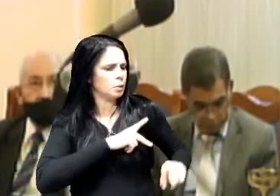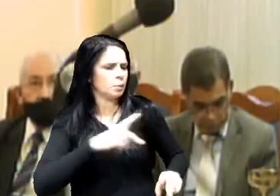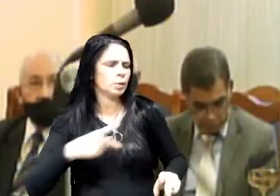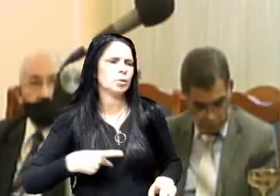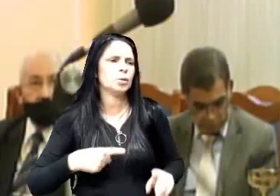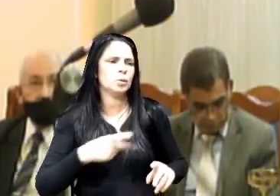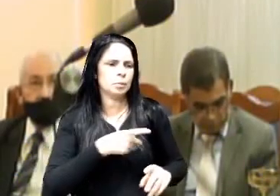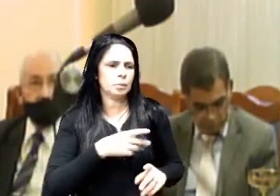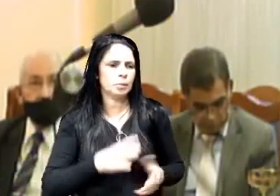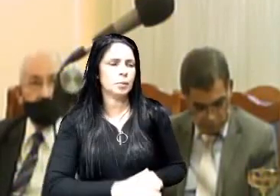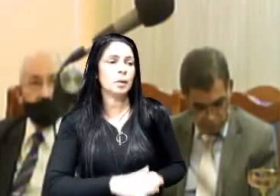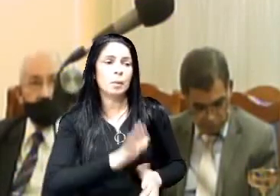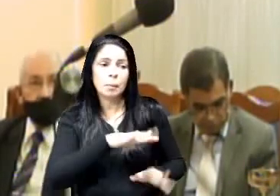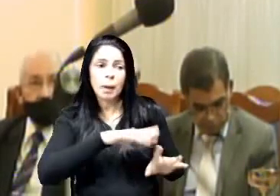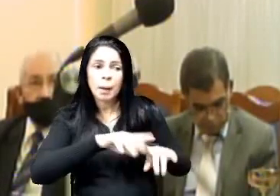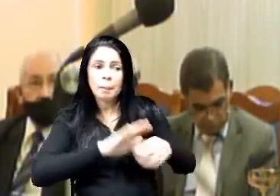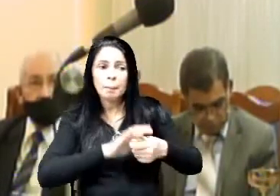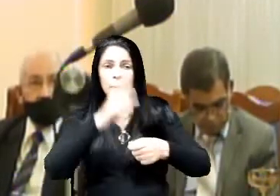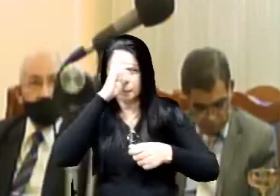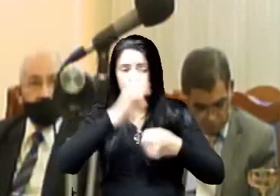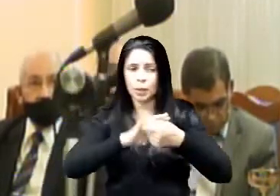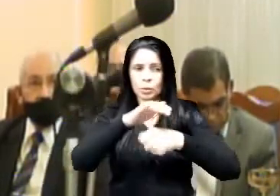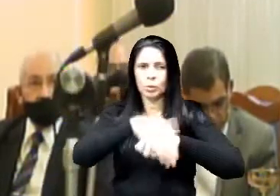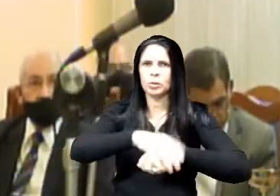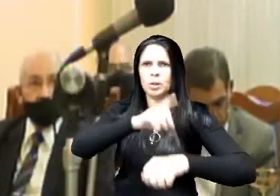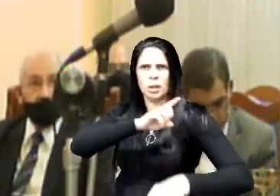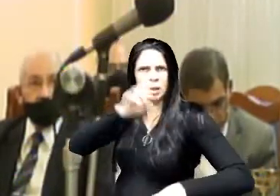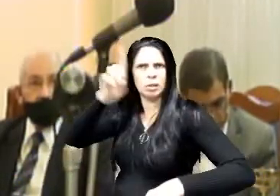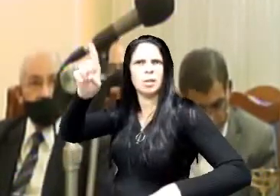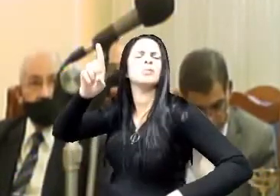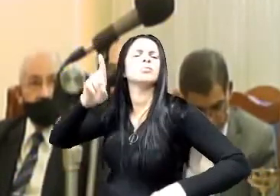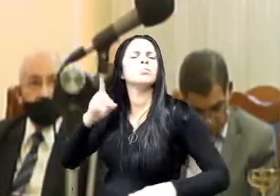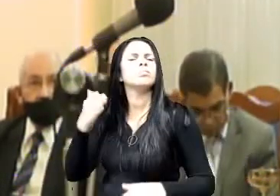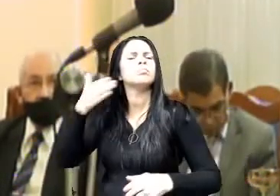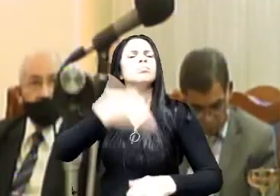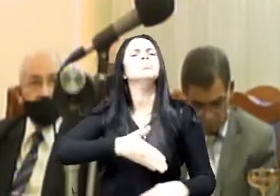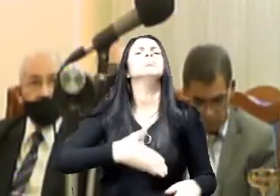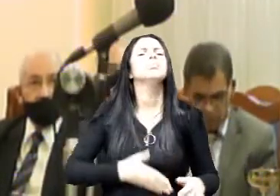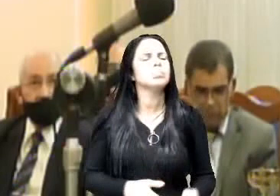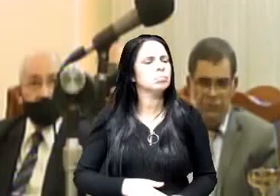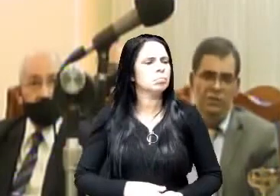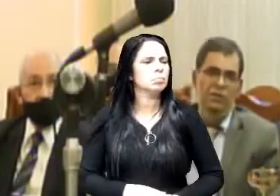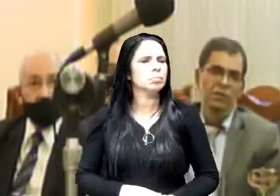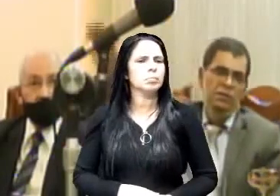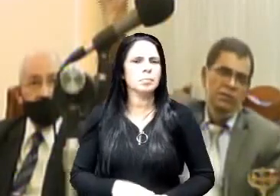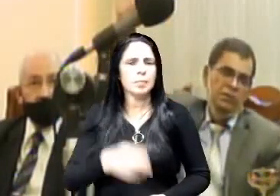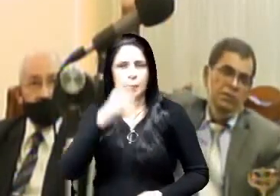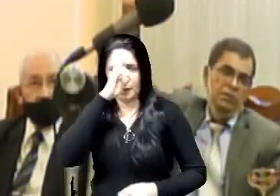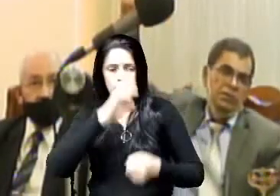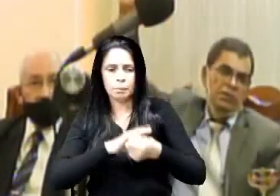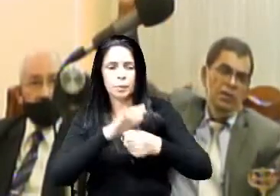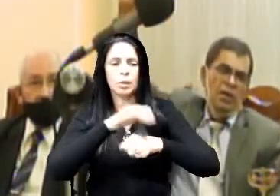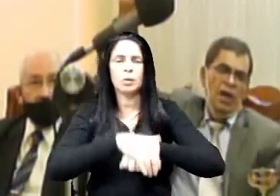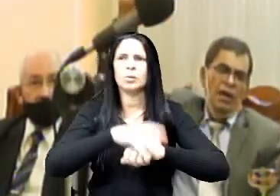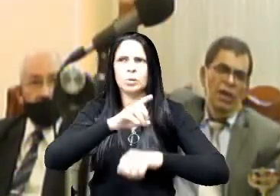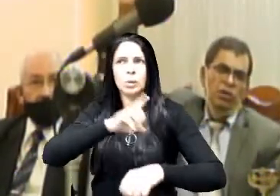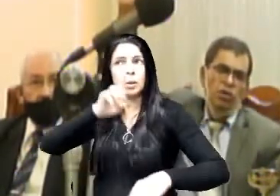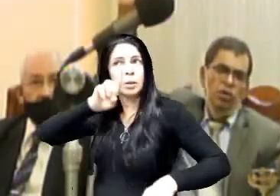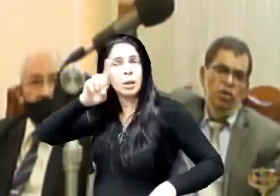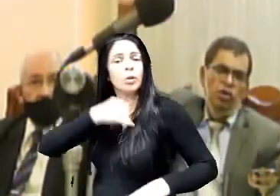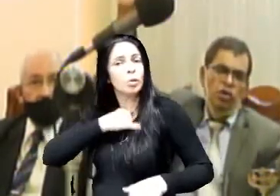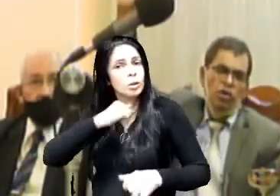você só vai ter um trabalho, meia-noite. Deus vai entrar com providência. Estou dizendo que meia-noite Deus vai entrar